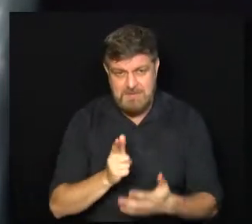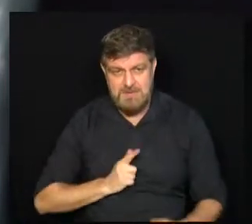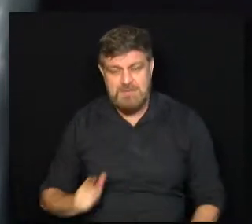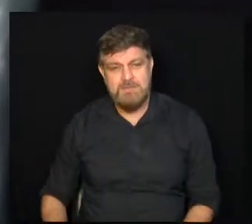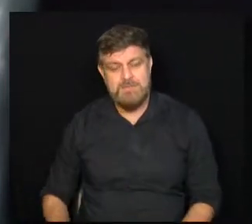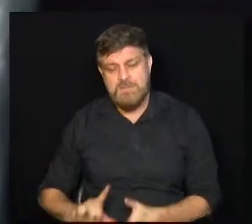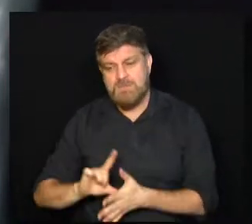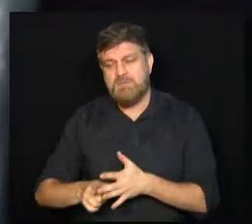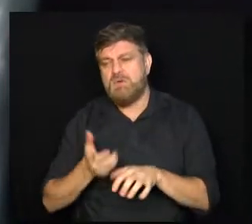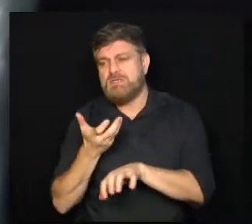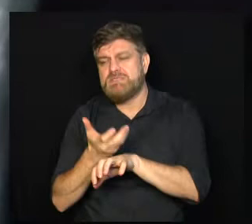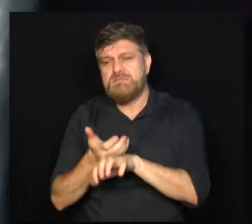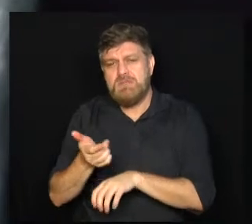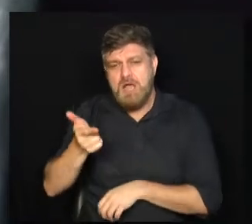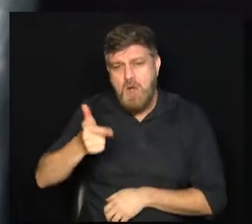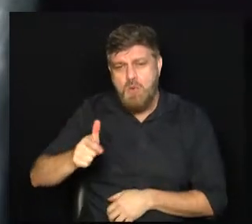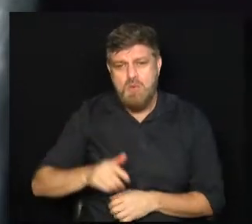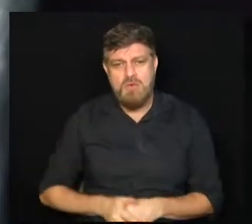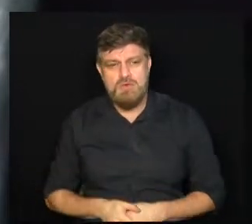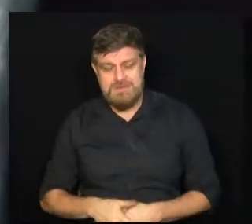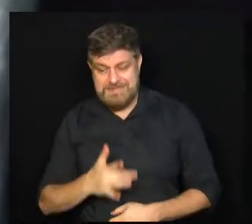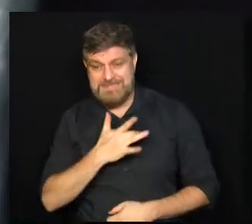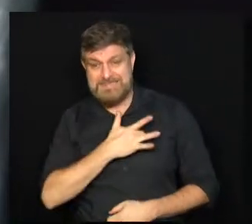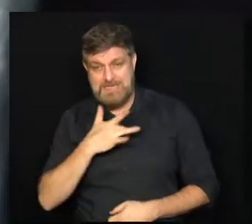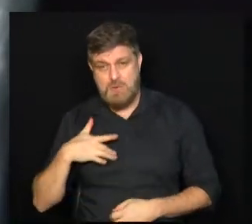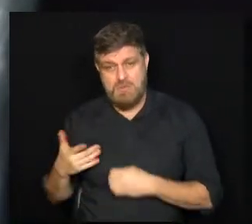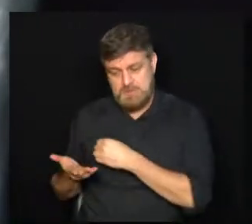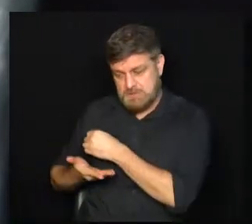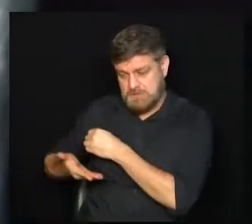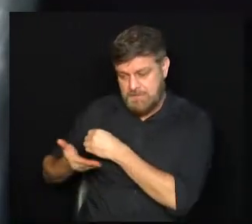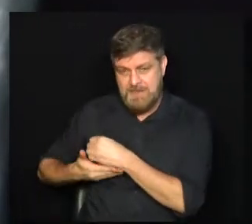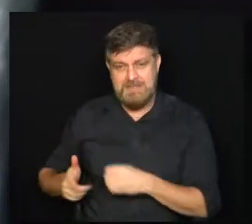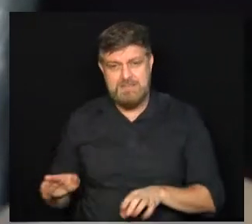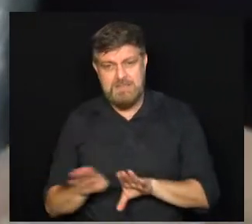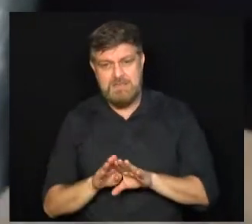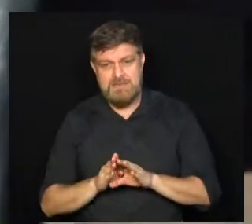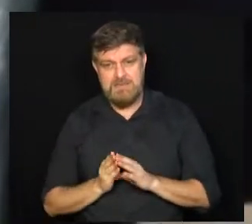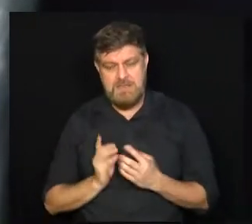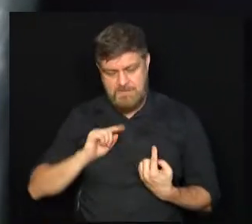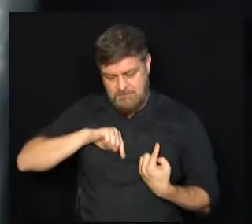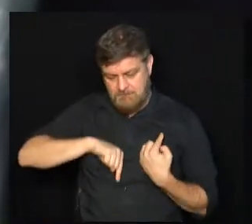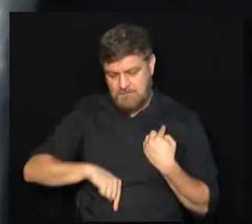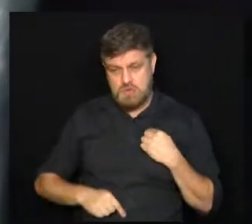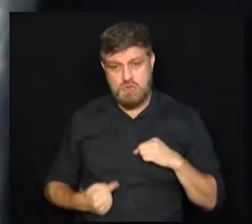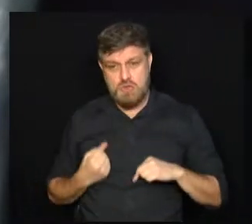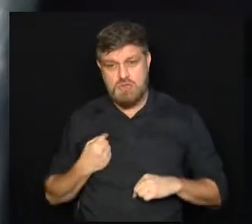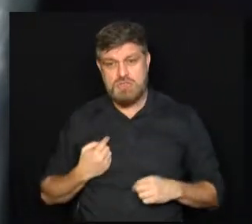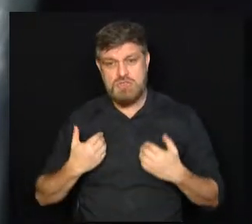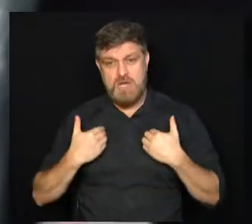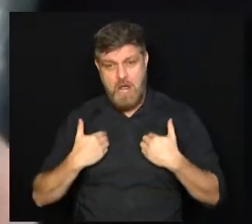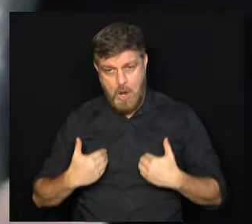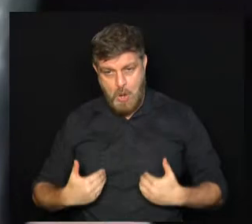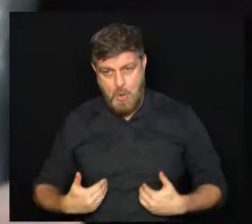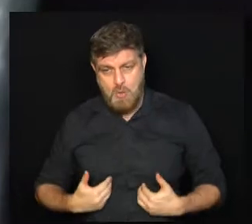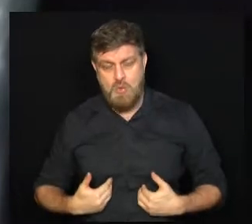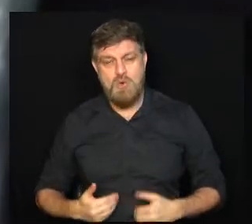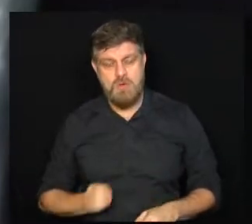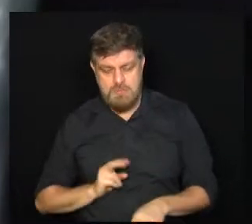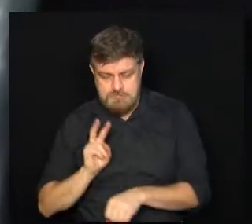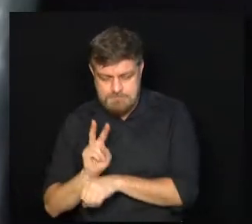a gente tem noções de saúde, a gente tem fisiologia e anatomia, a gente tem